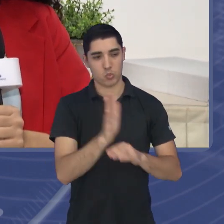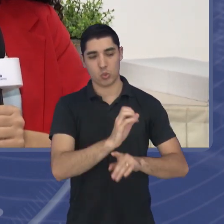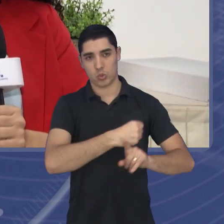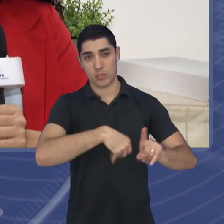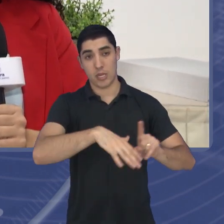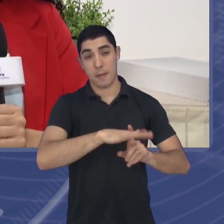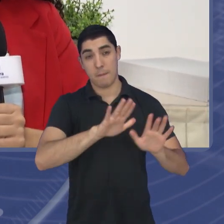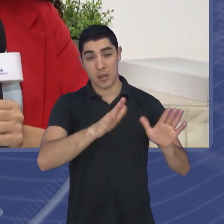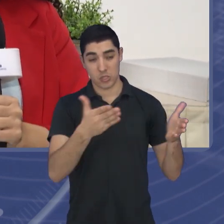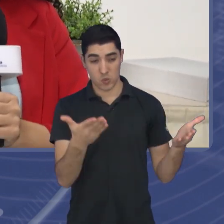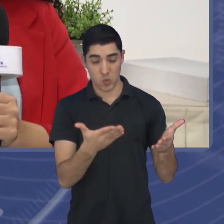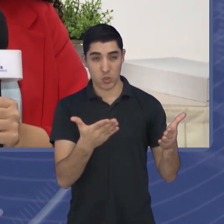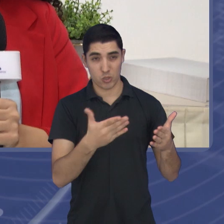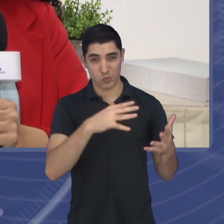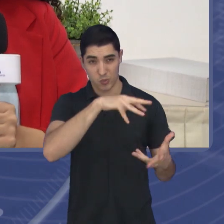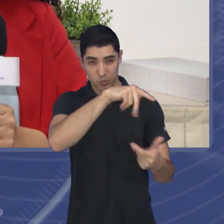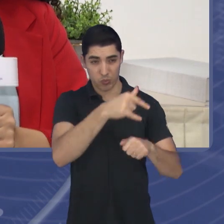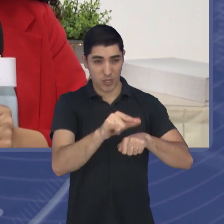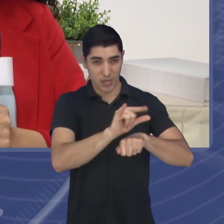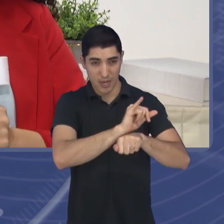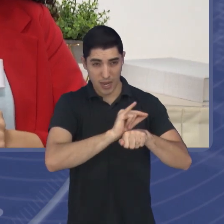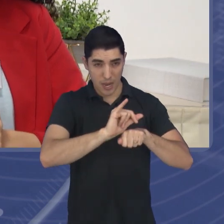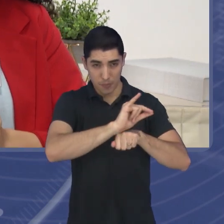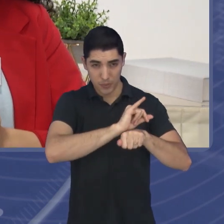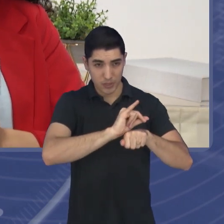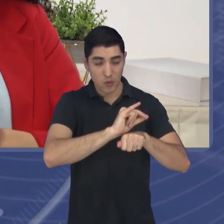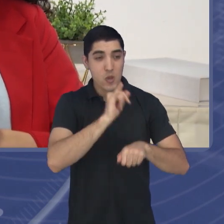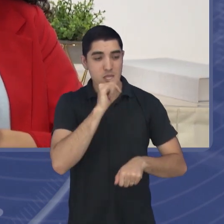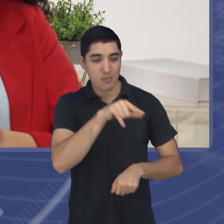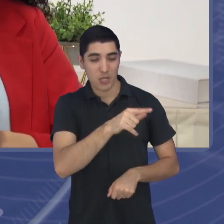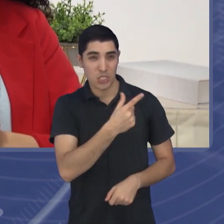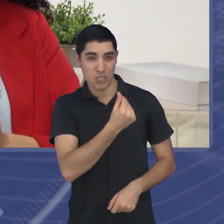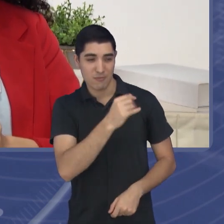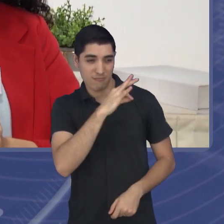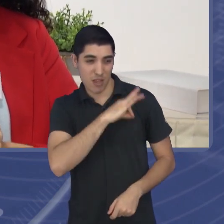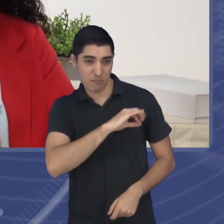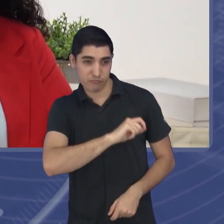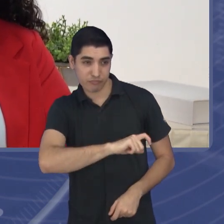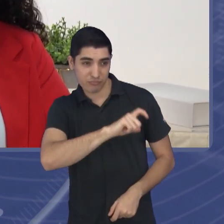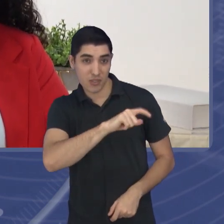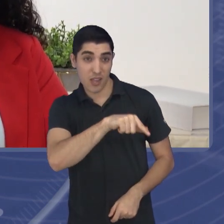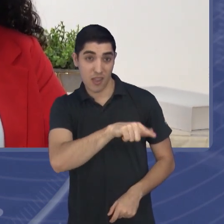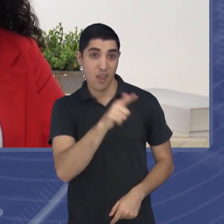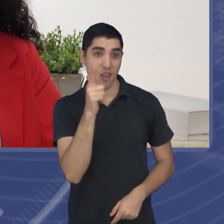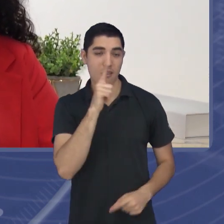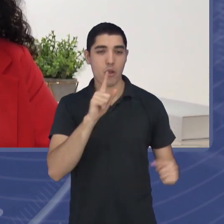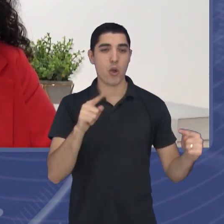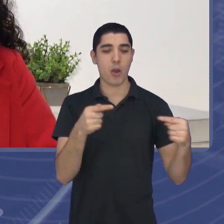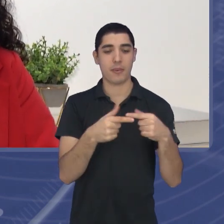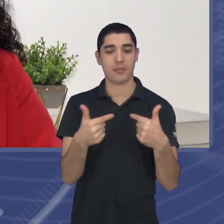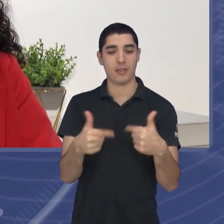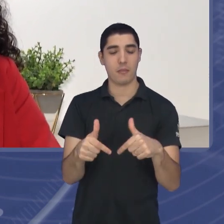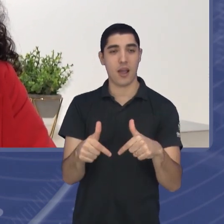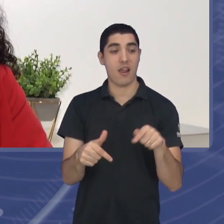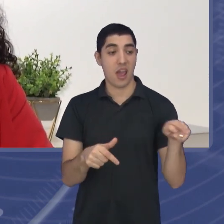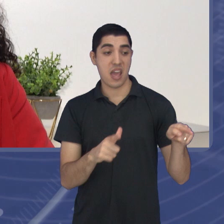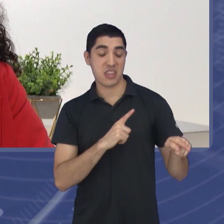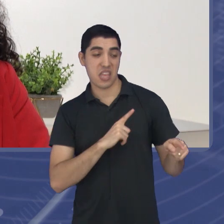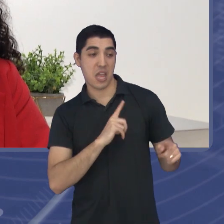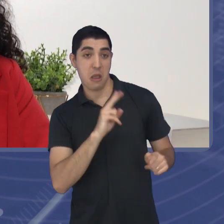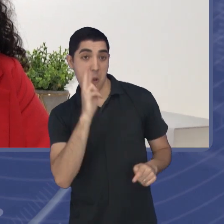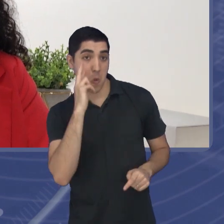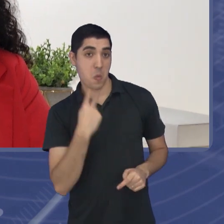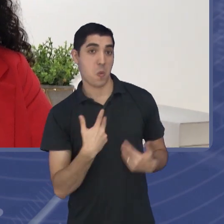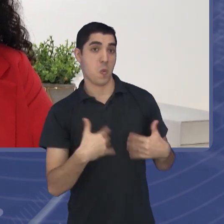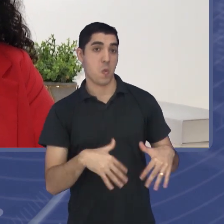o reconhecimento tanto pessoal e financeiro é atribuído ao emprego, que produz valor de consumo e